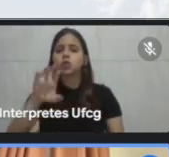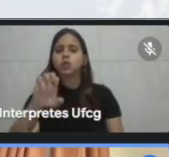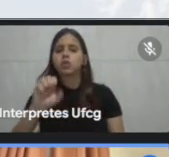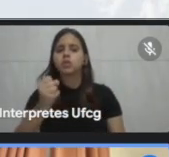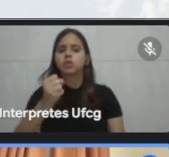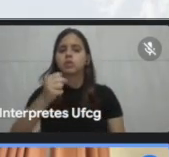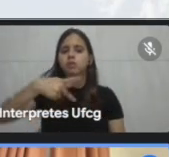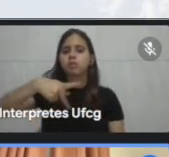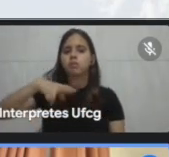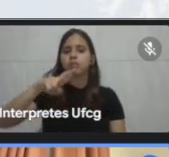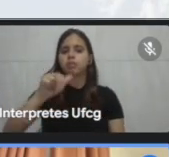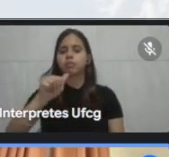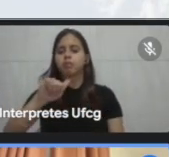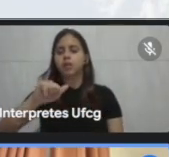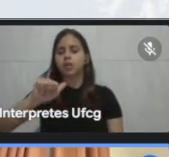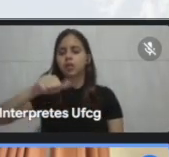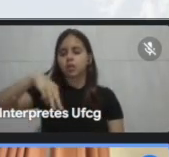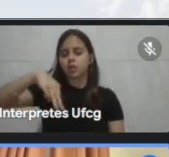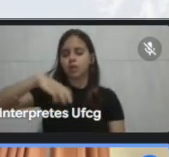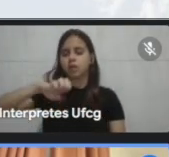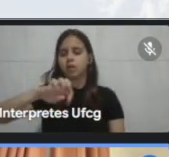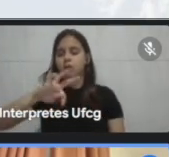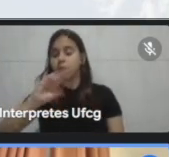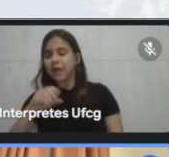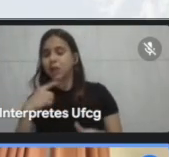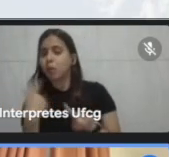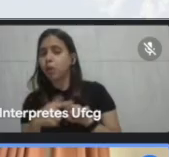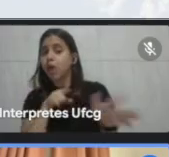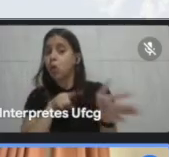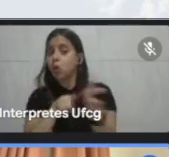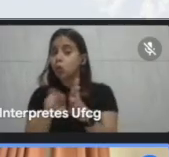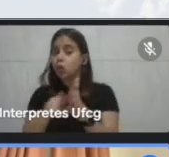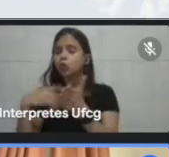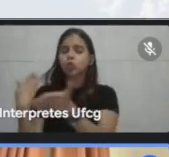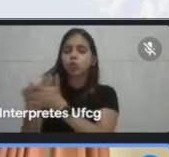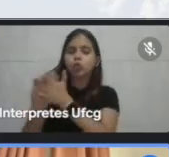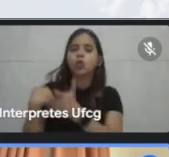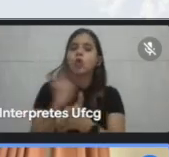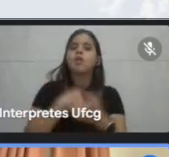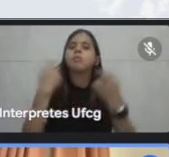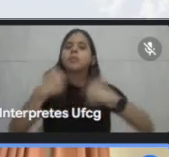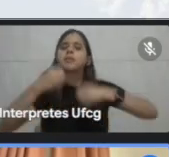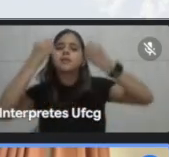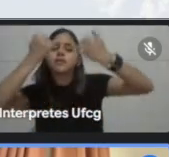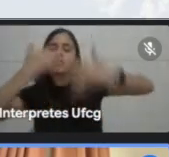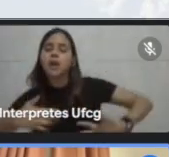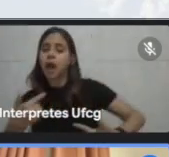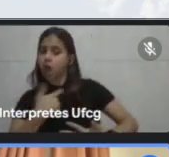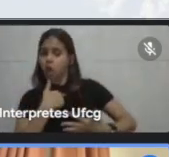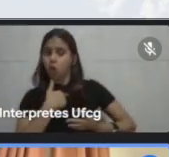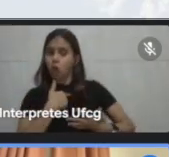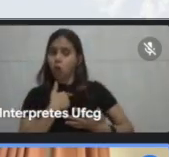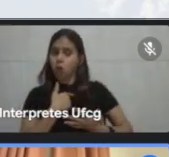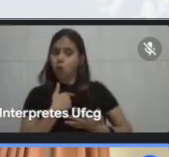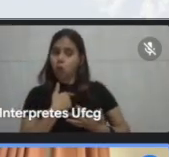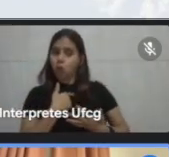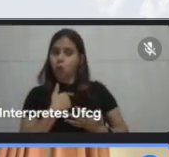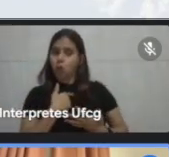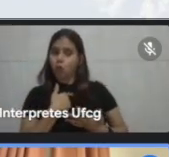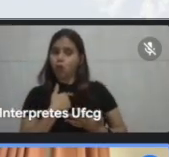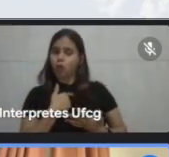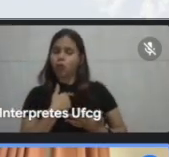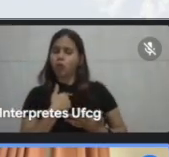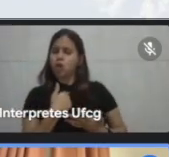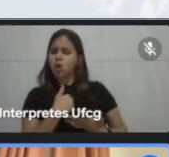fazer esses estudos, é uma grande ressalva que a gente tem que fazer sempre, que nesse caso, eu não estou simulando verticalização. Então, existem fatores